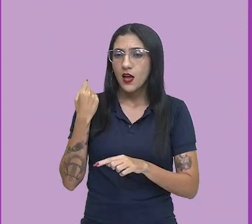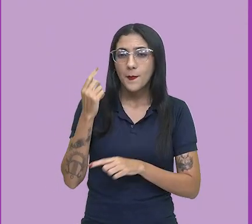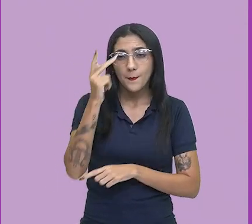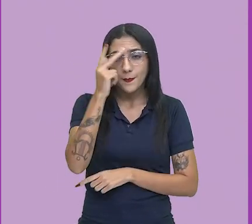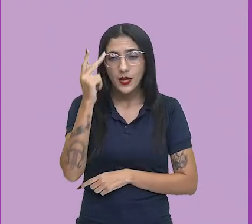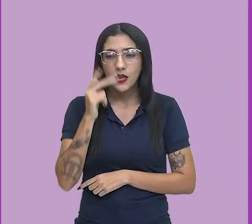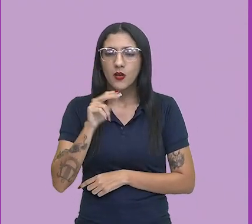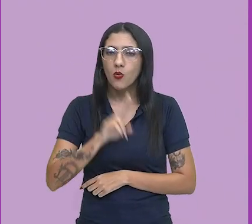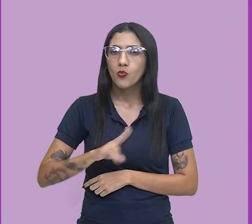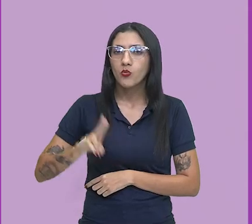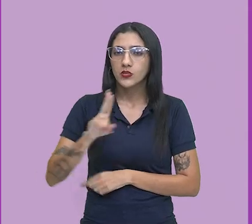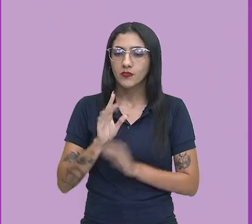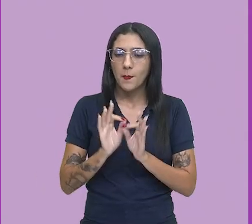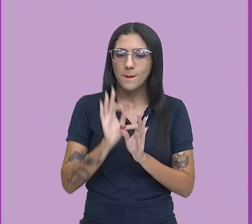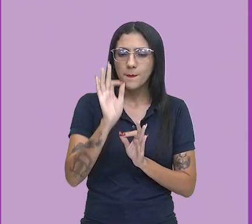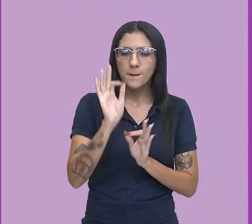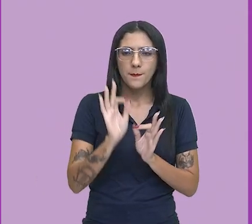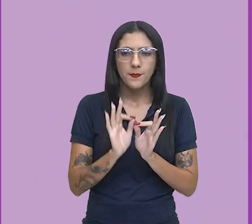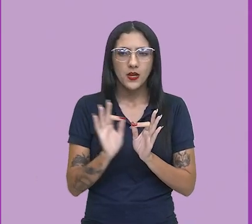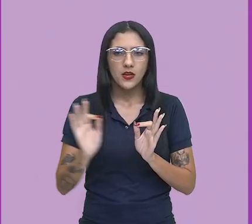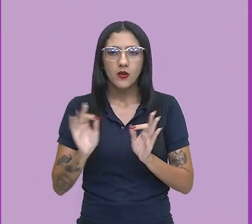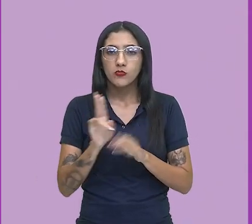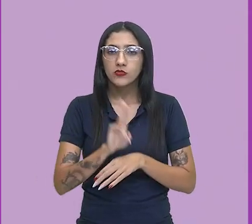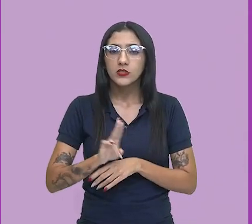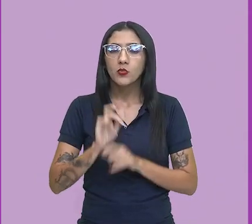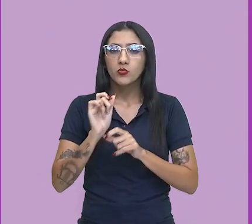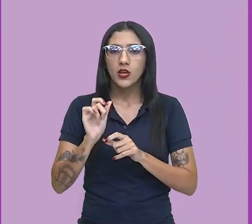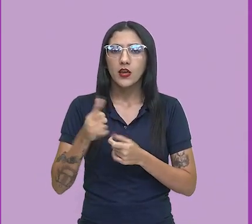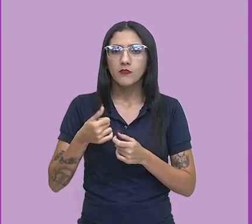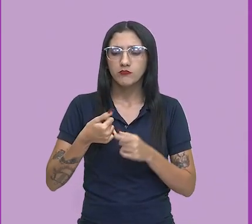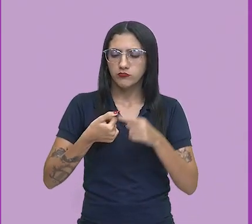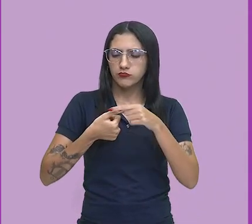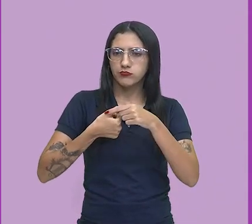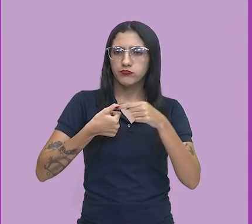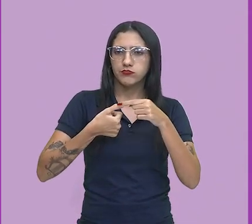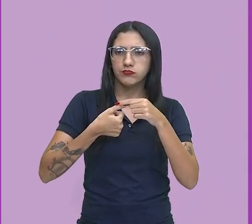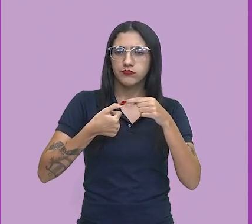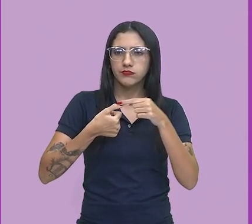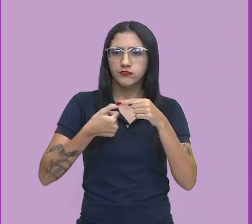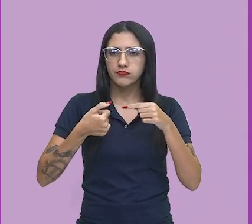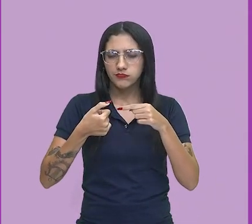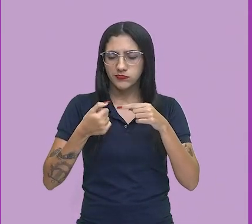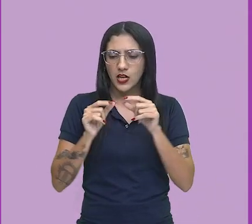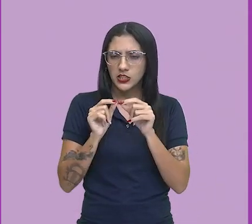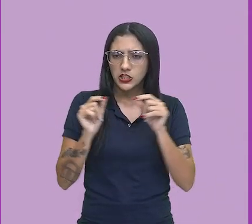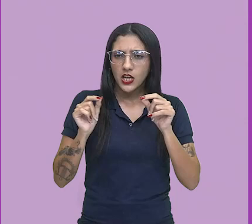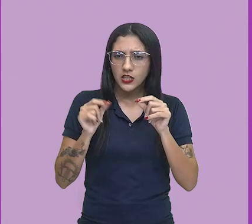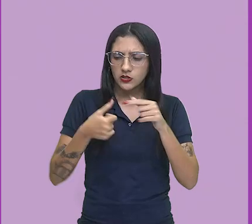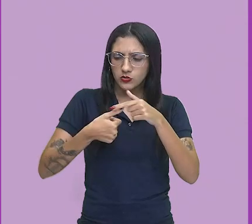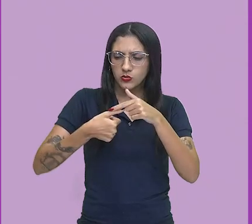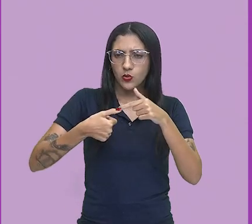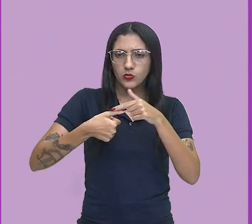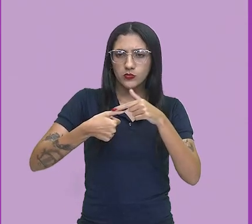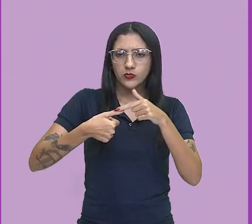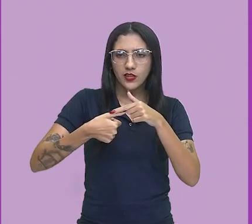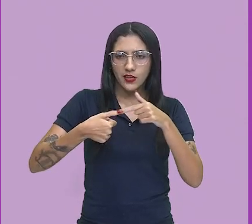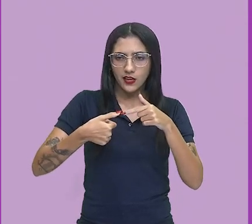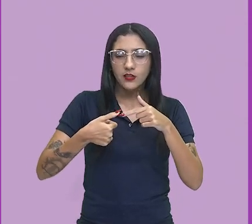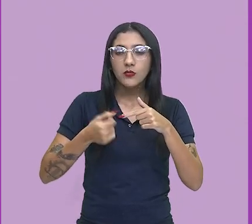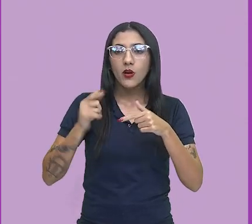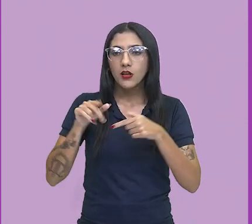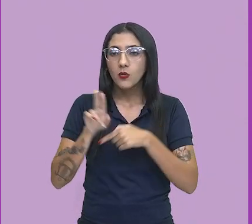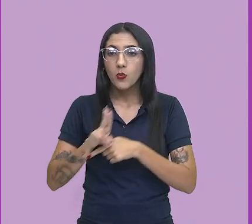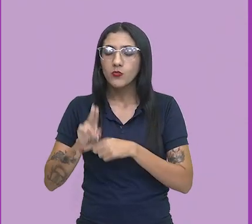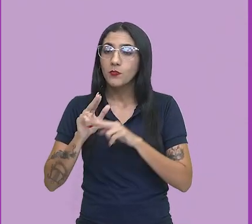as medições utilizando o polegar, né? Essa distância daqui do nosso dedo, né?